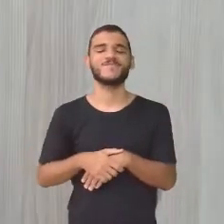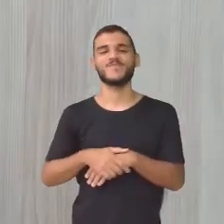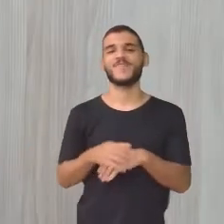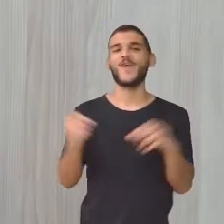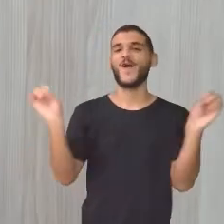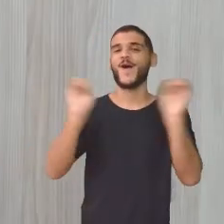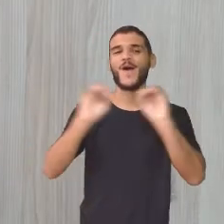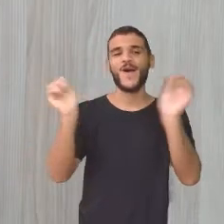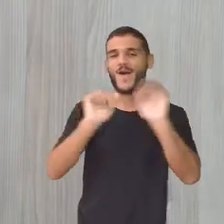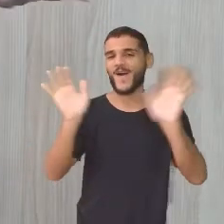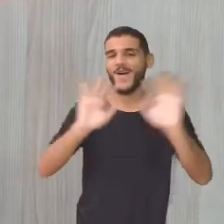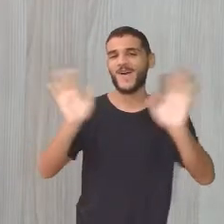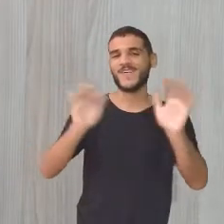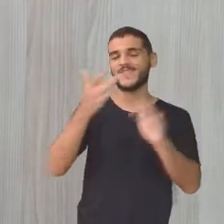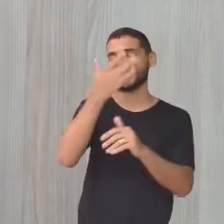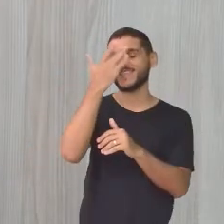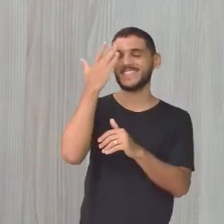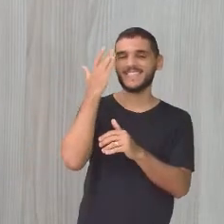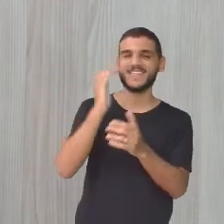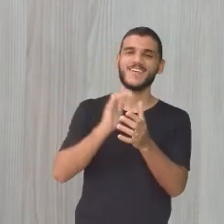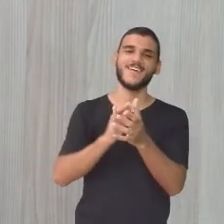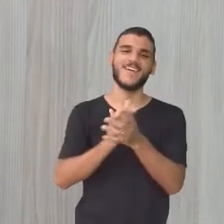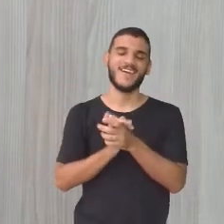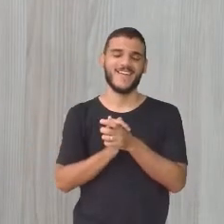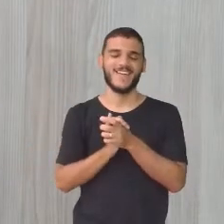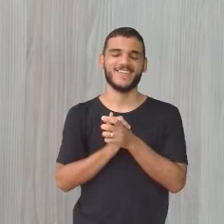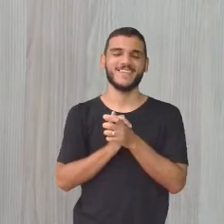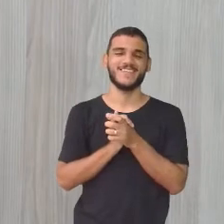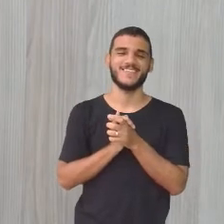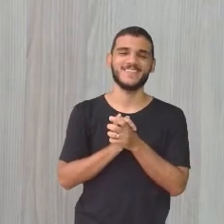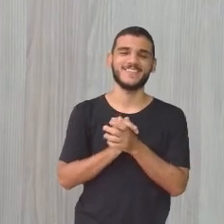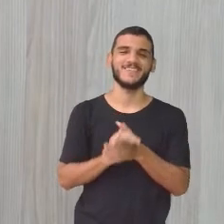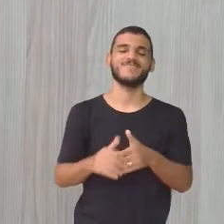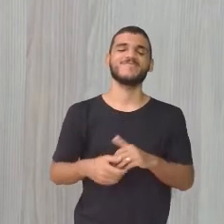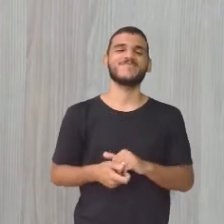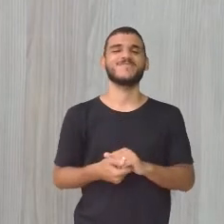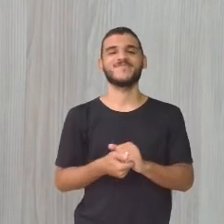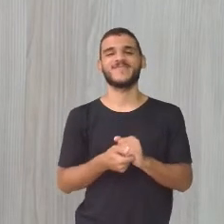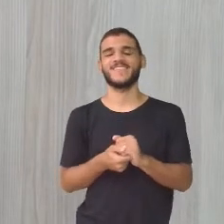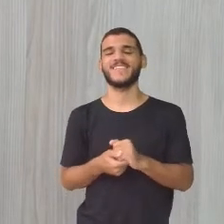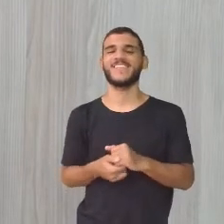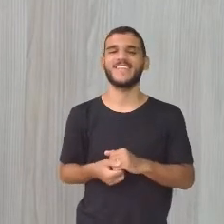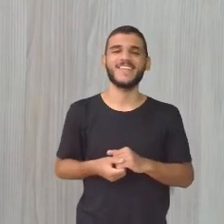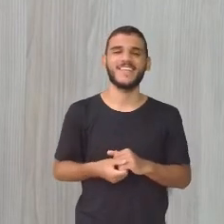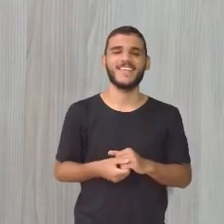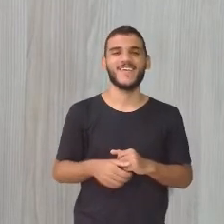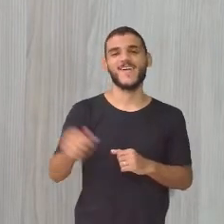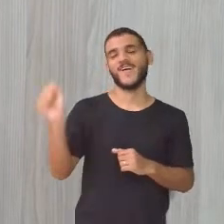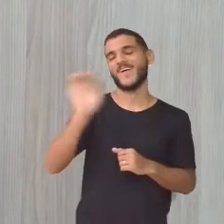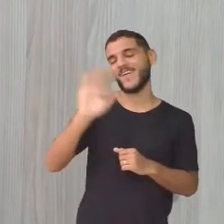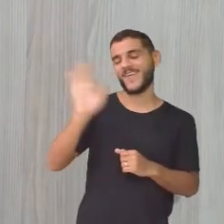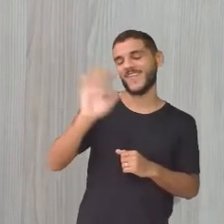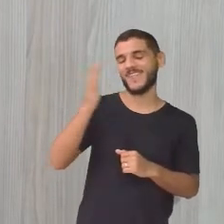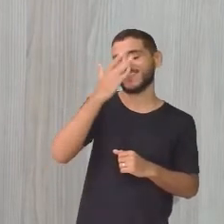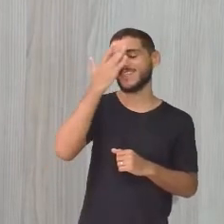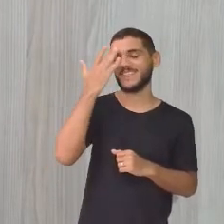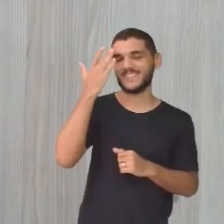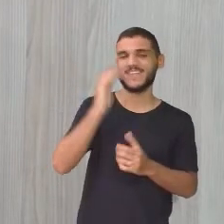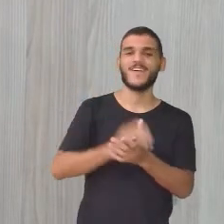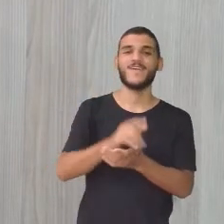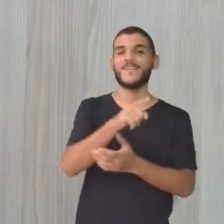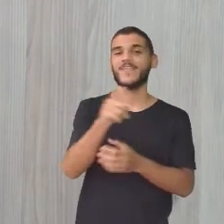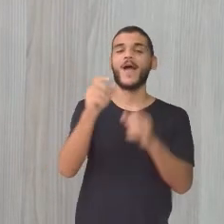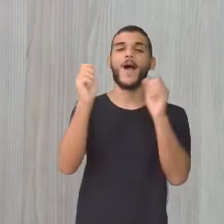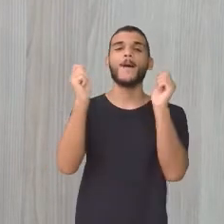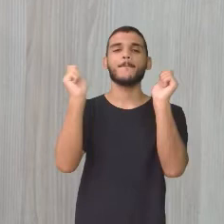mundo que está em casa. Cleiton já me deu um susto aqui, já voltou, né, Cleiton? Já apareci, spoiler. Olá, todo mundo que está em casa. Você pode